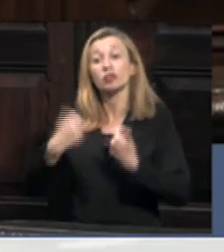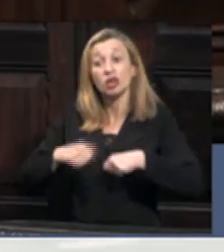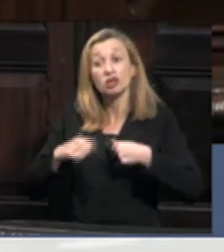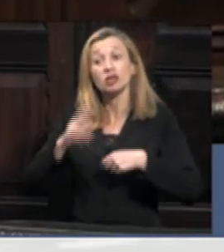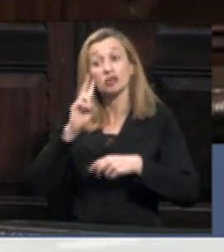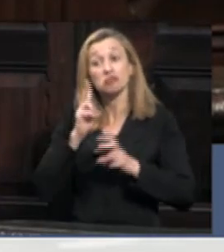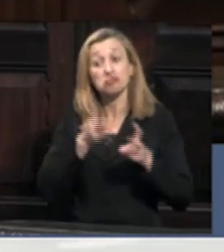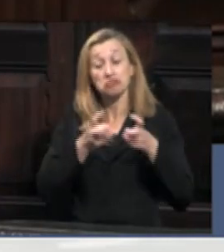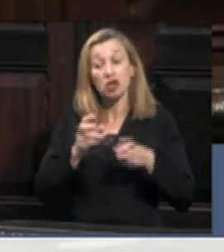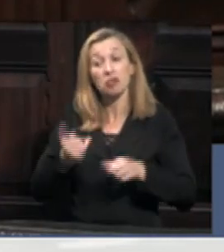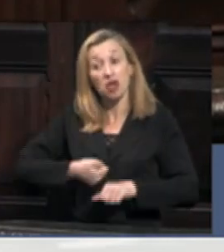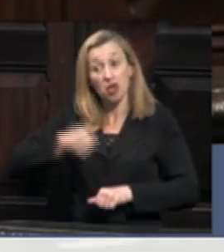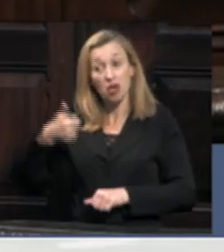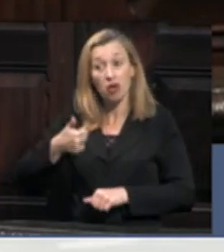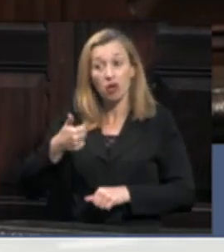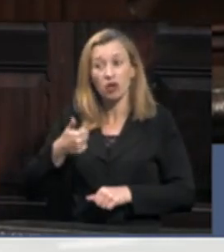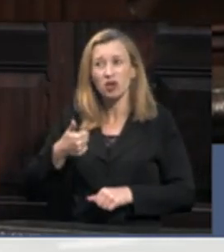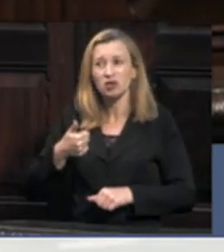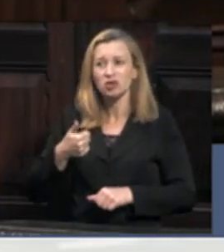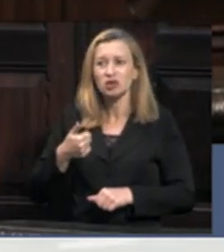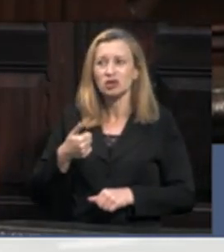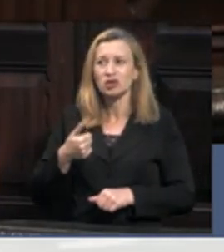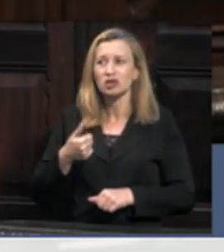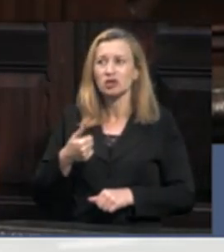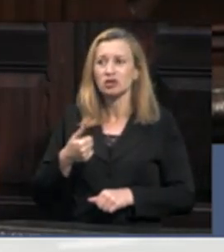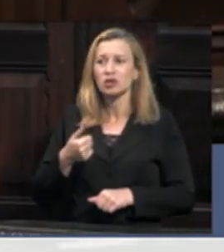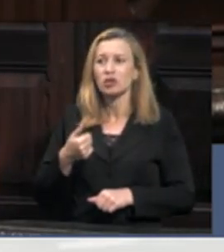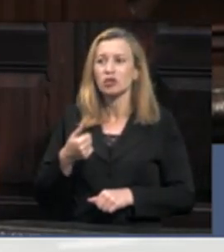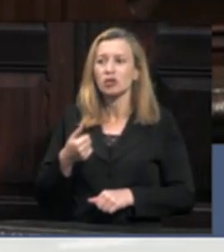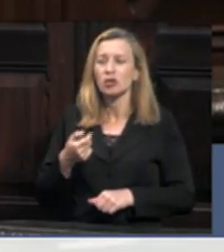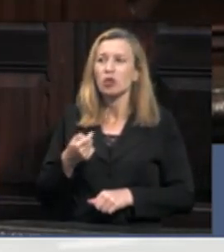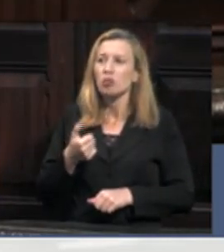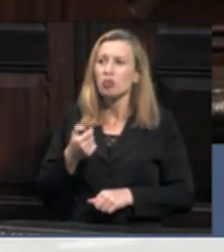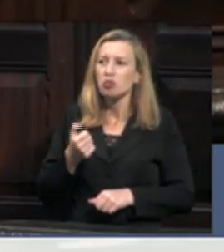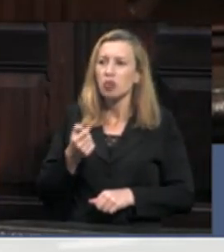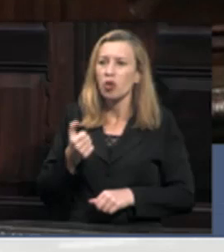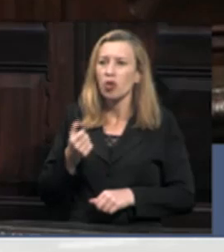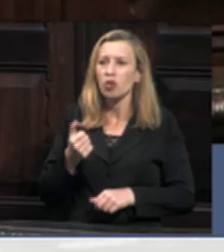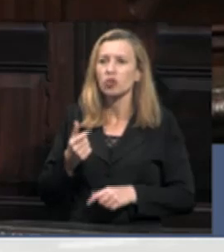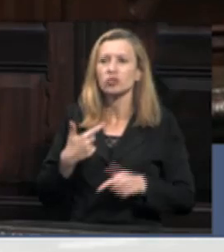muito pouco discutidas, muito pouco discutidas. Eu entendo,